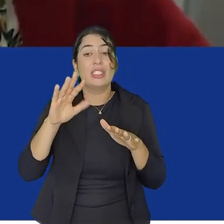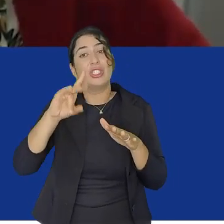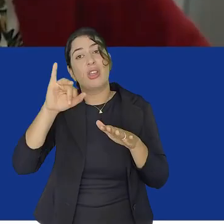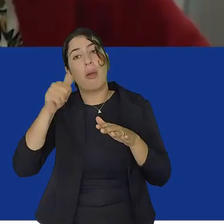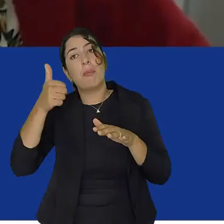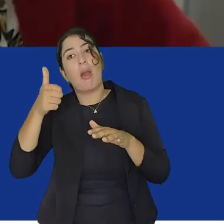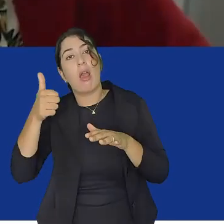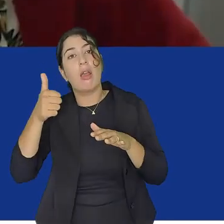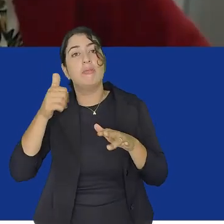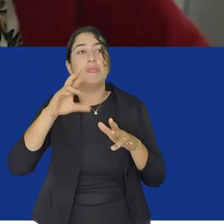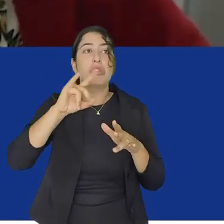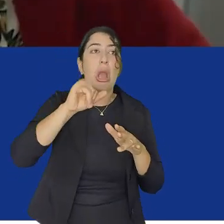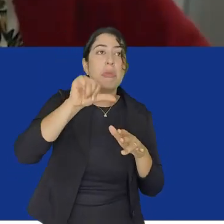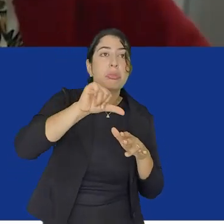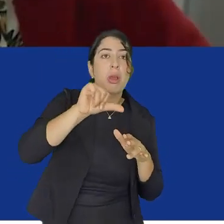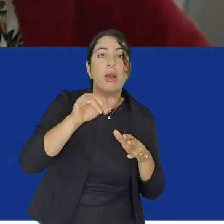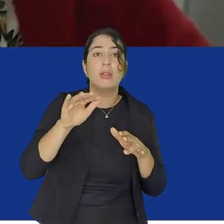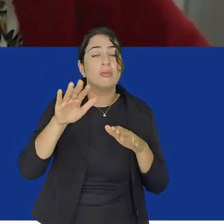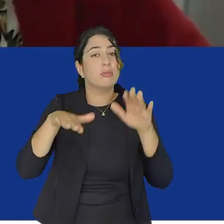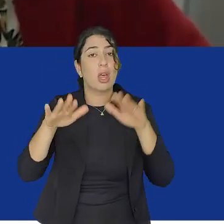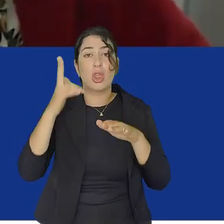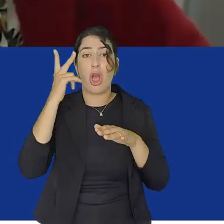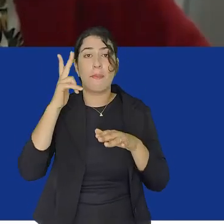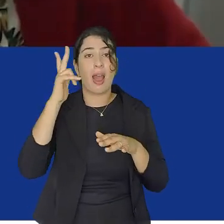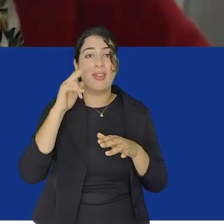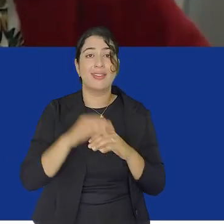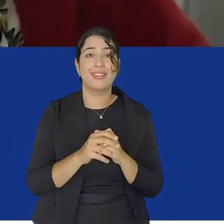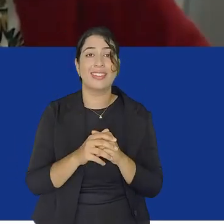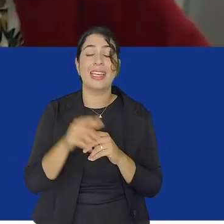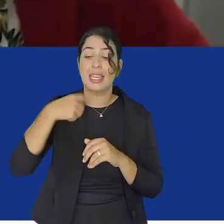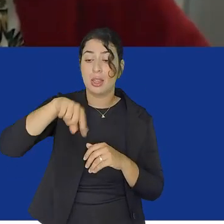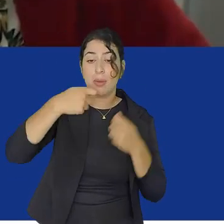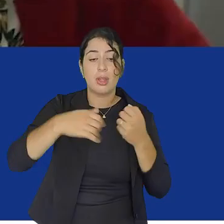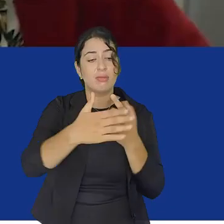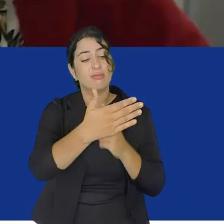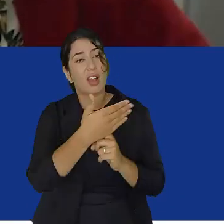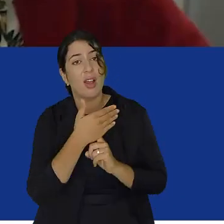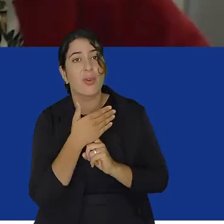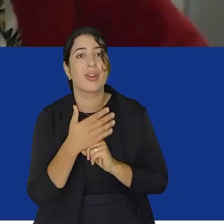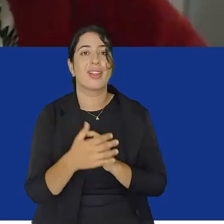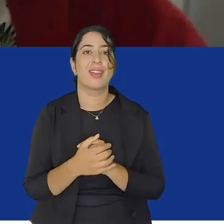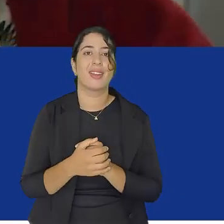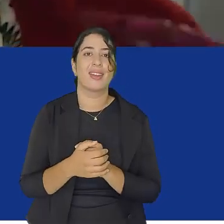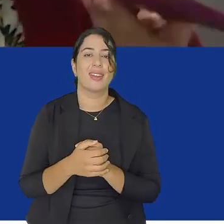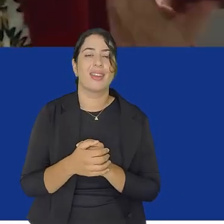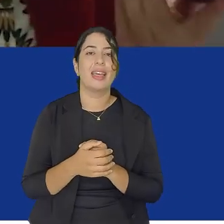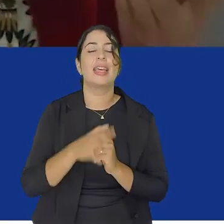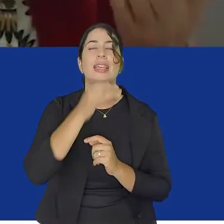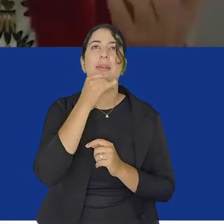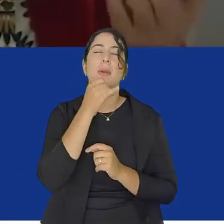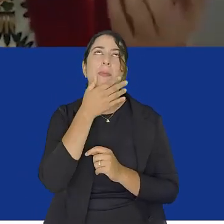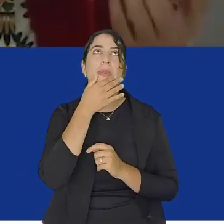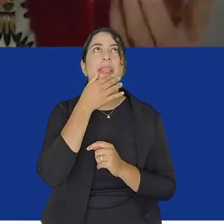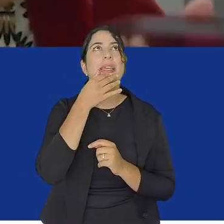é necessário a gente aprender a se acolher o outro. Isso não quer dizer negociar a entrega ou não do